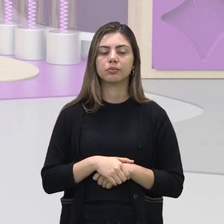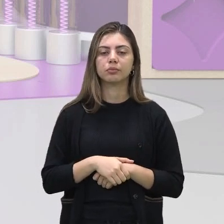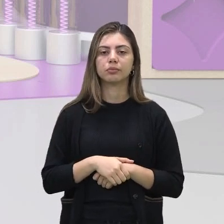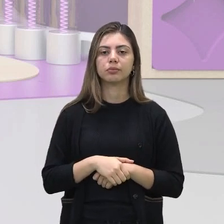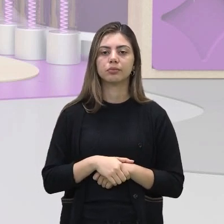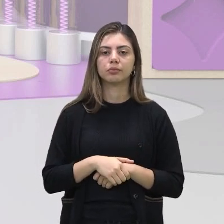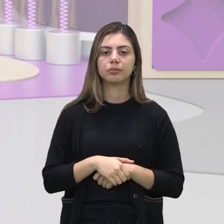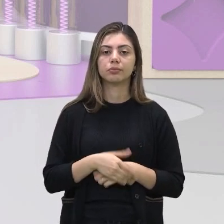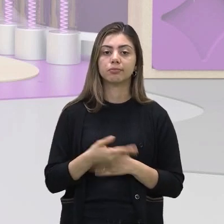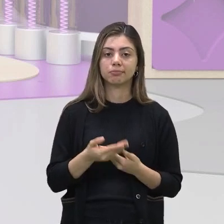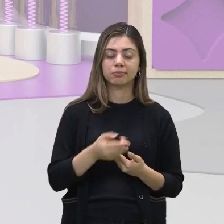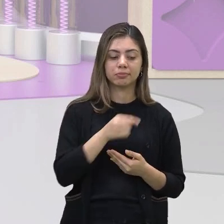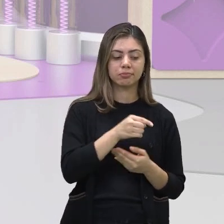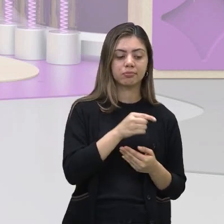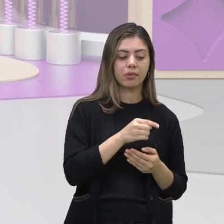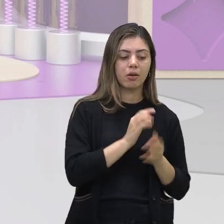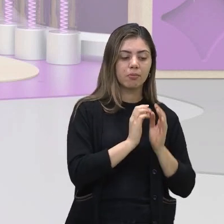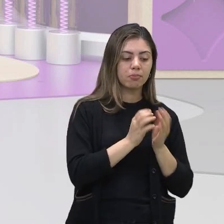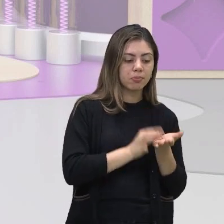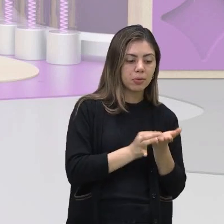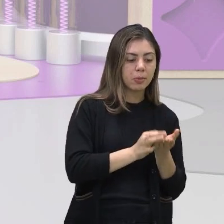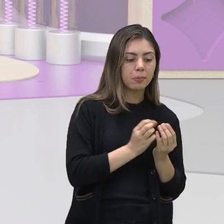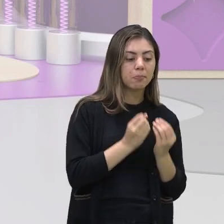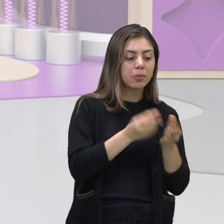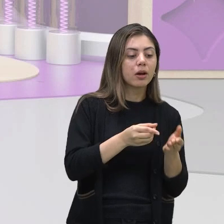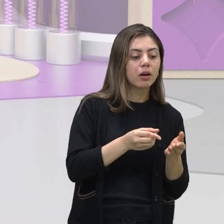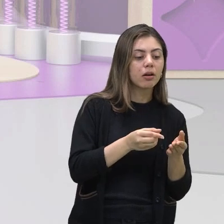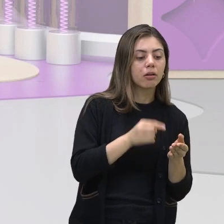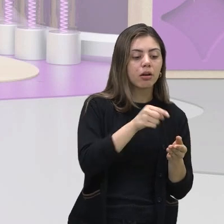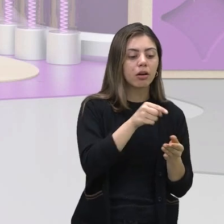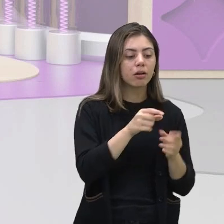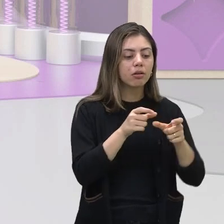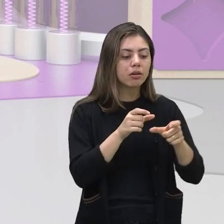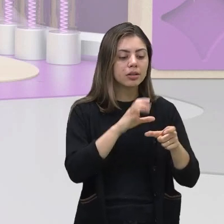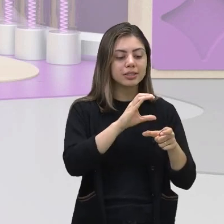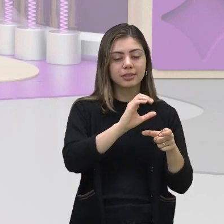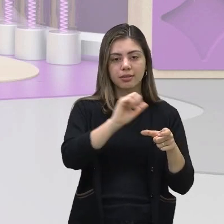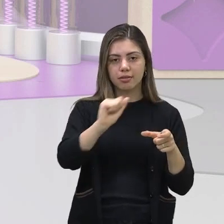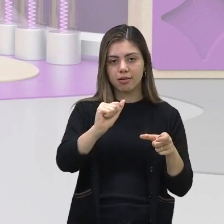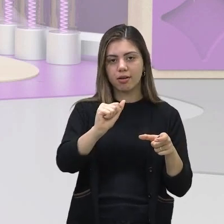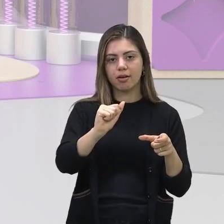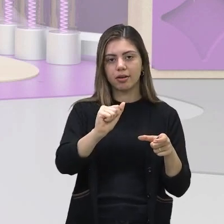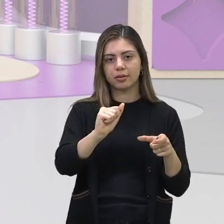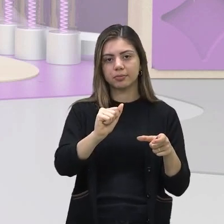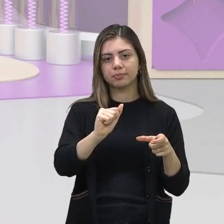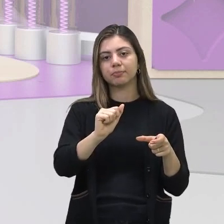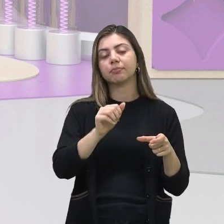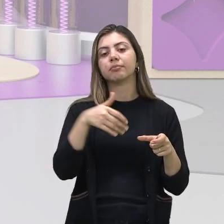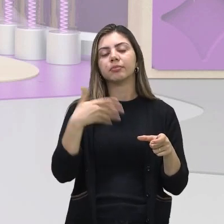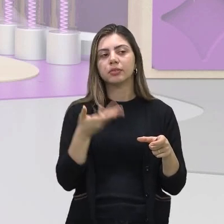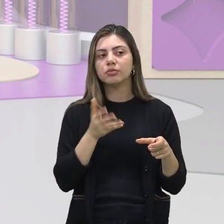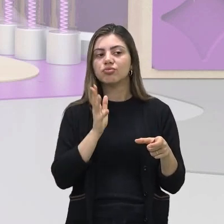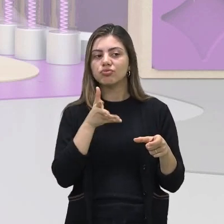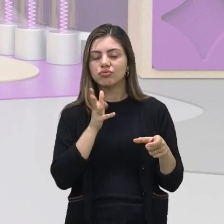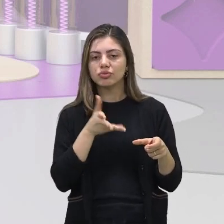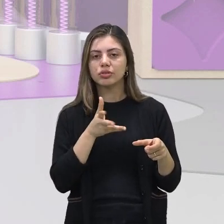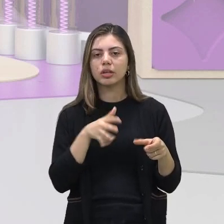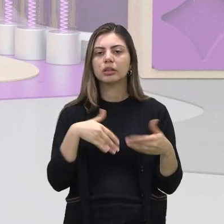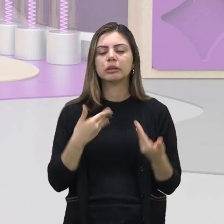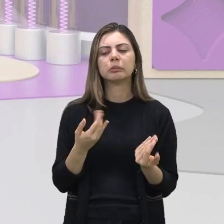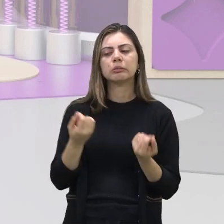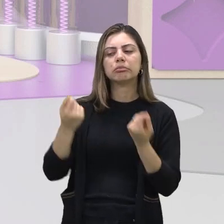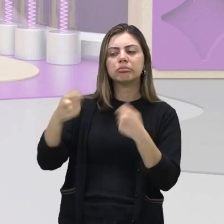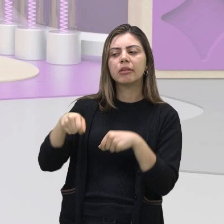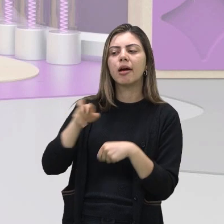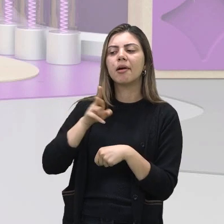Ainda saindo o cara, nós vamos esgotar, né, todas as possibilidades. Saindo a cara, quais são as